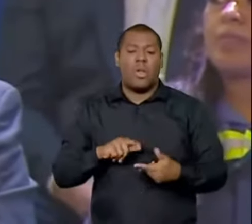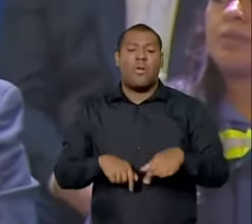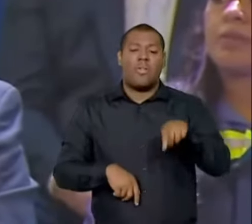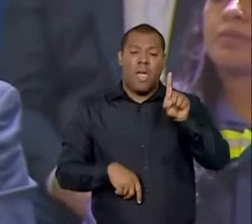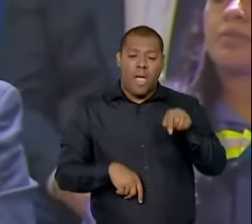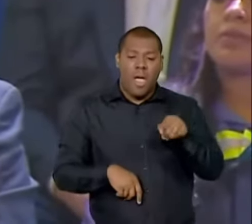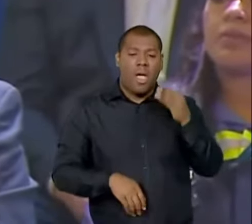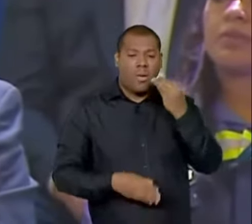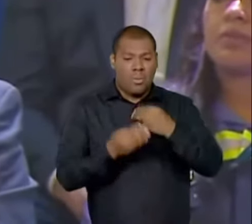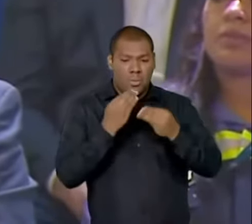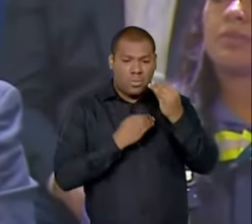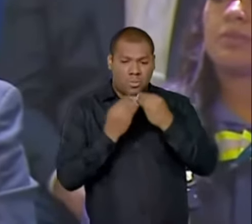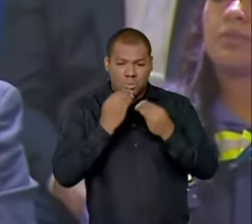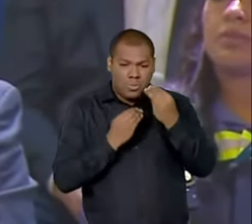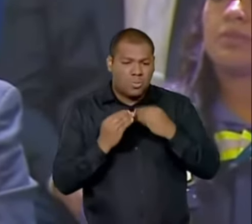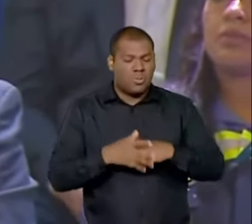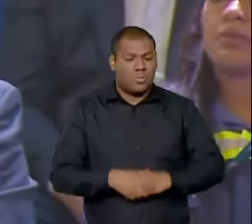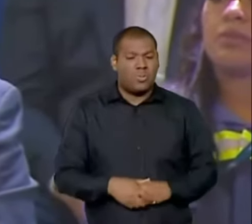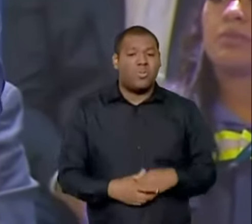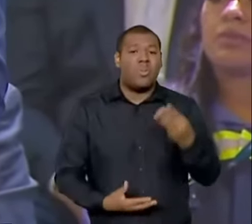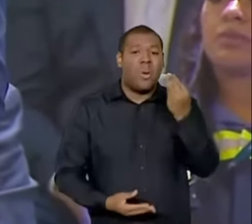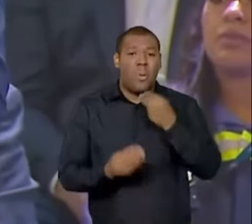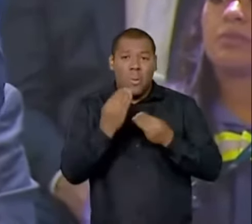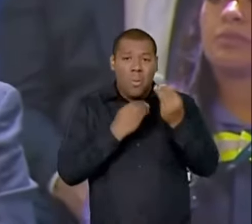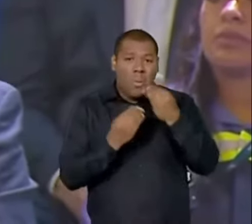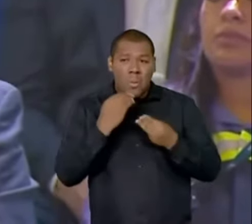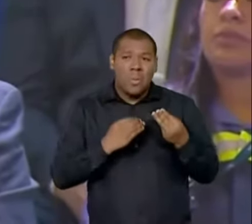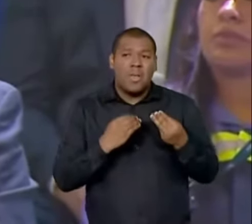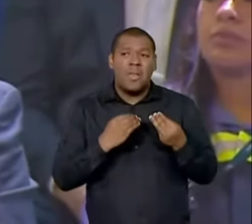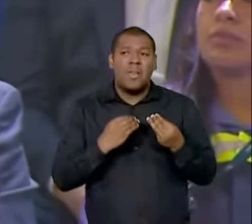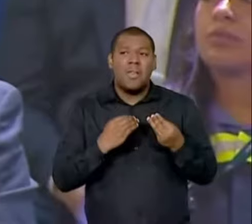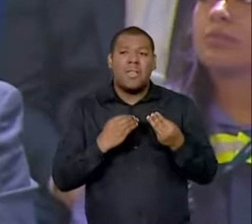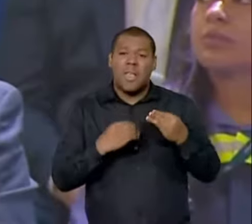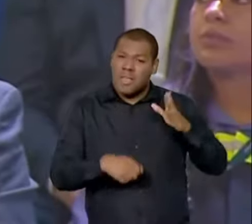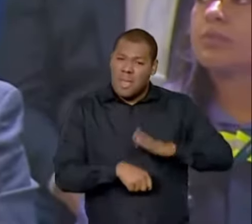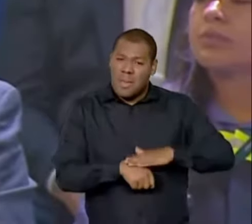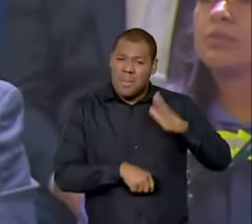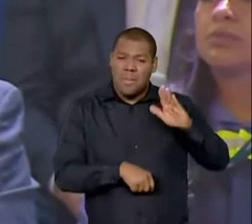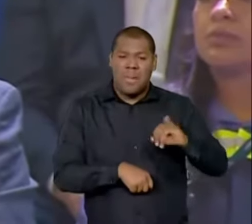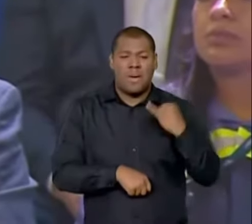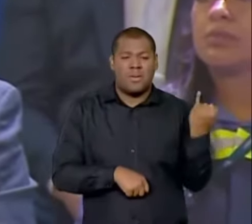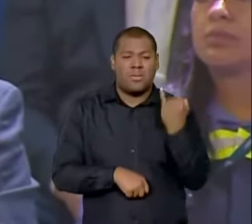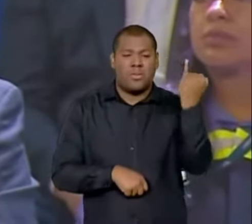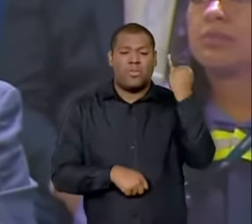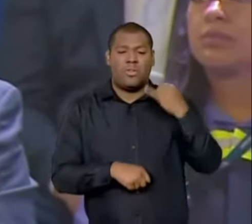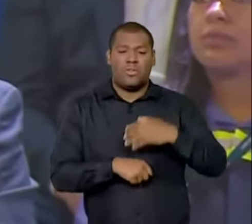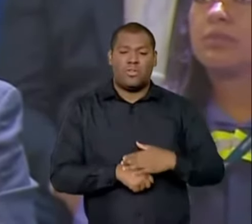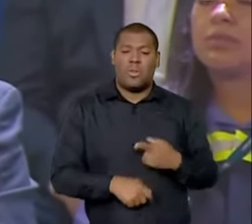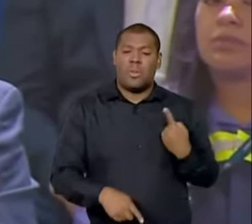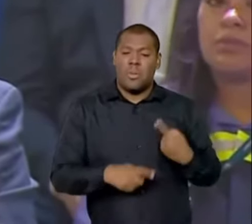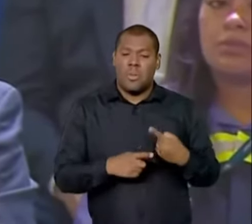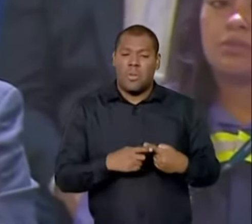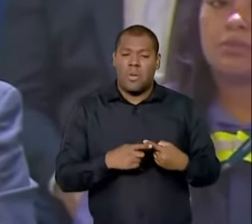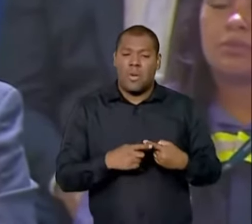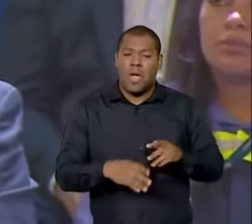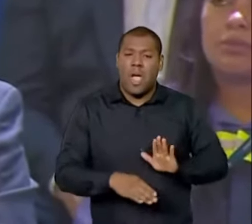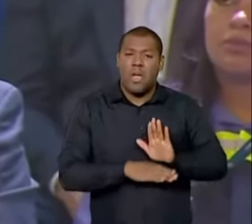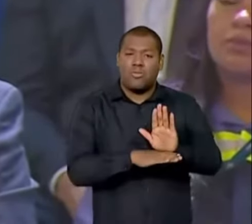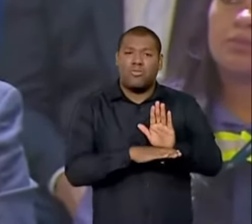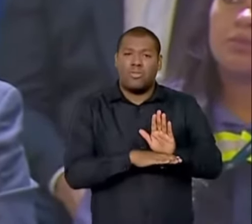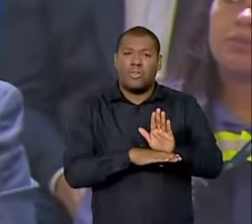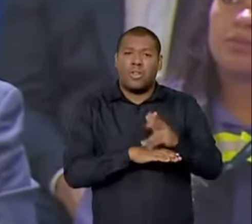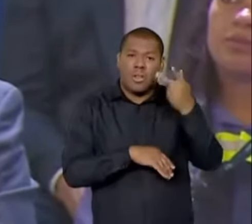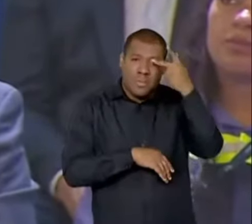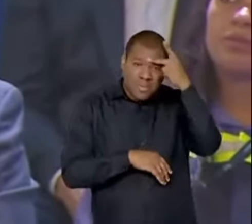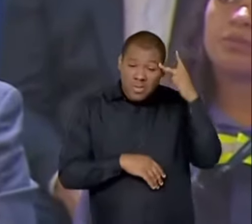alimento. O alimento é a arma mais importante porque é a sobrevivência de todas